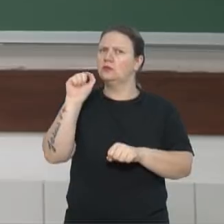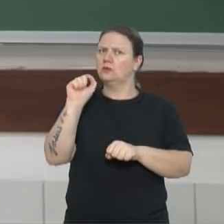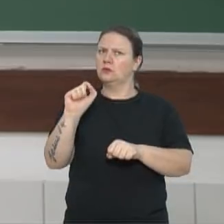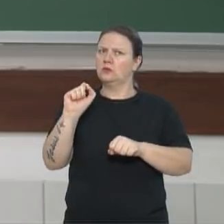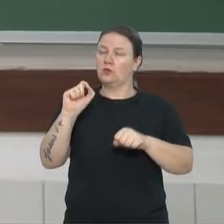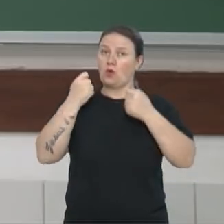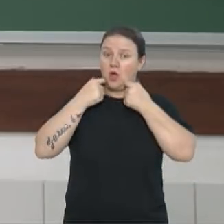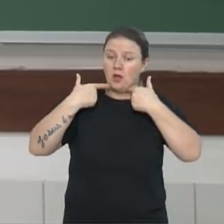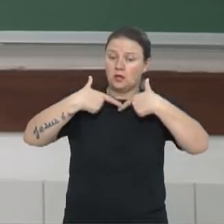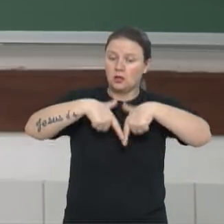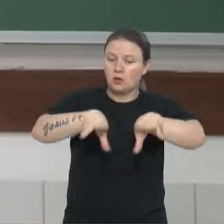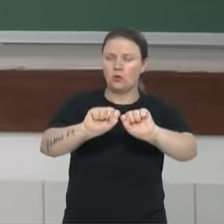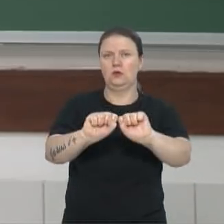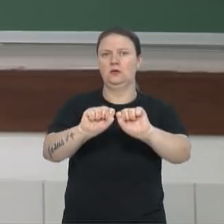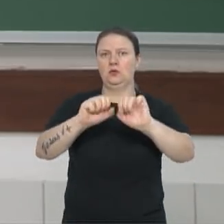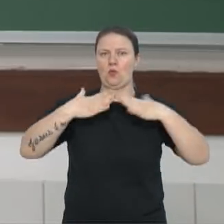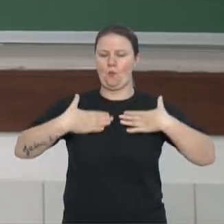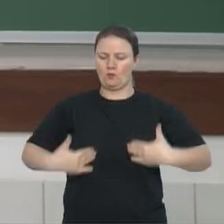nosso corpo.